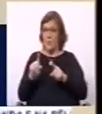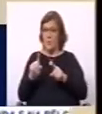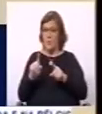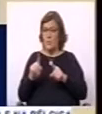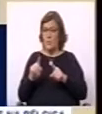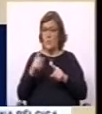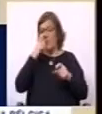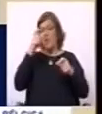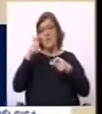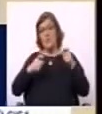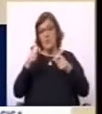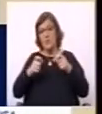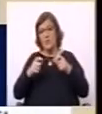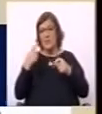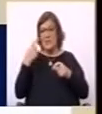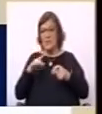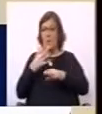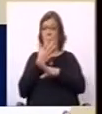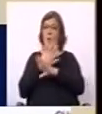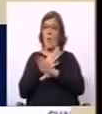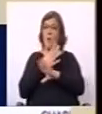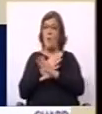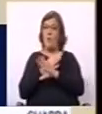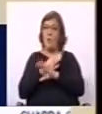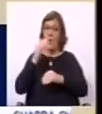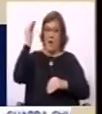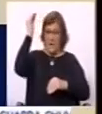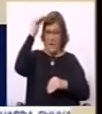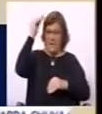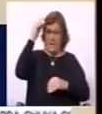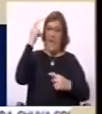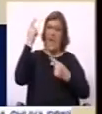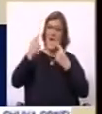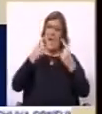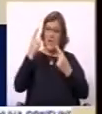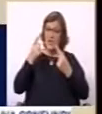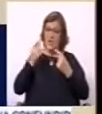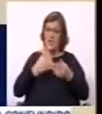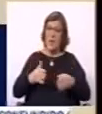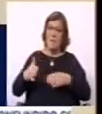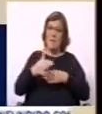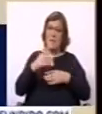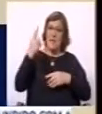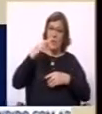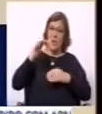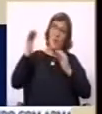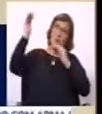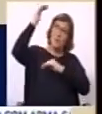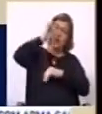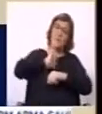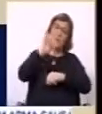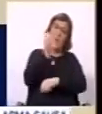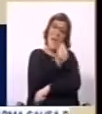E as pessoas tiveram o fogo. Na aldeia tiveram às vezes o fogo a passar por cima, as chamas a passar por cima da sua